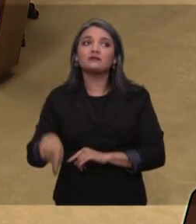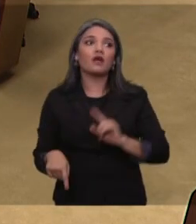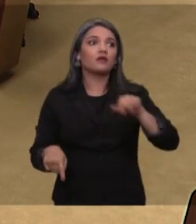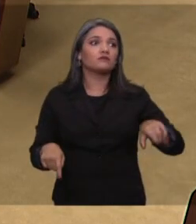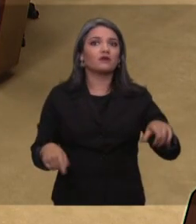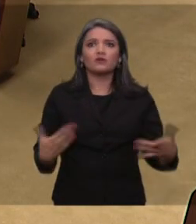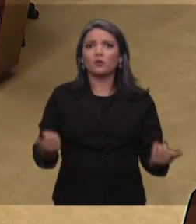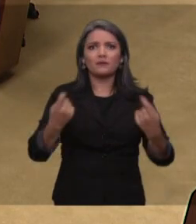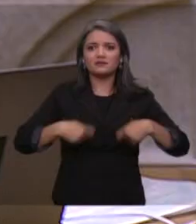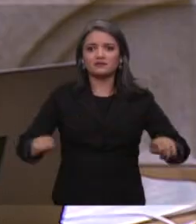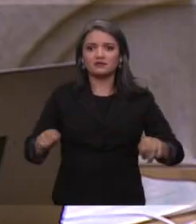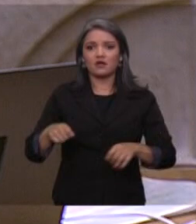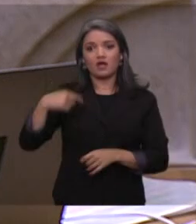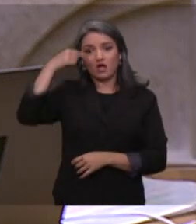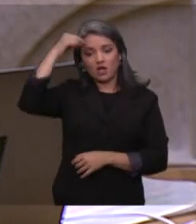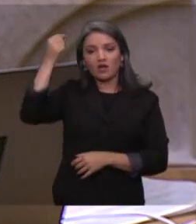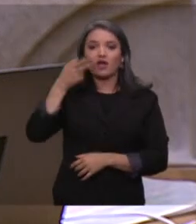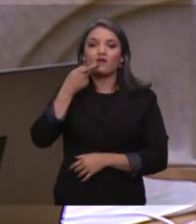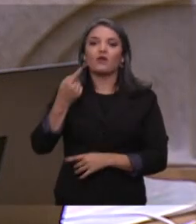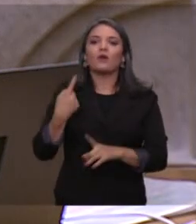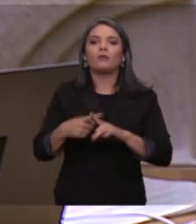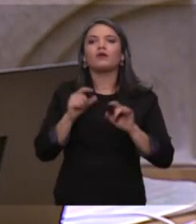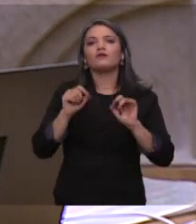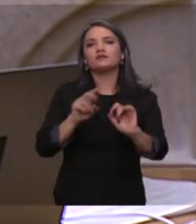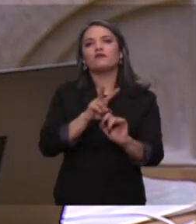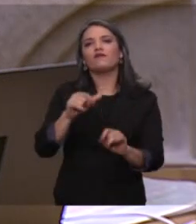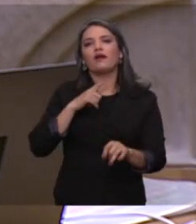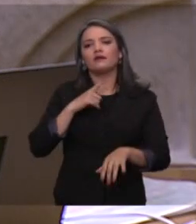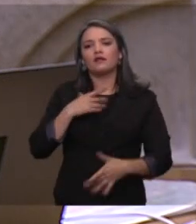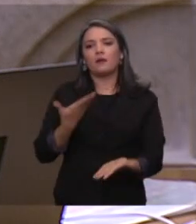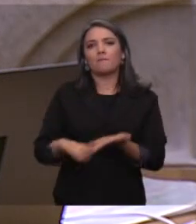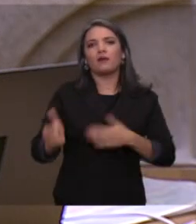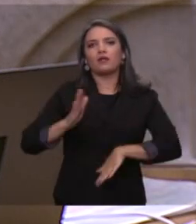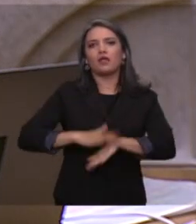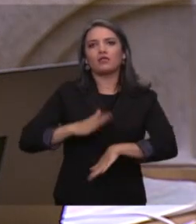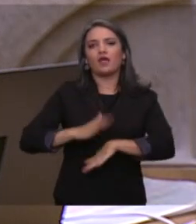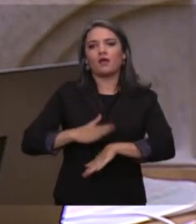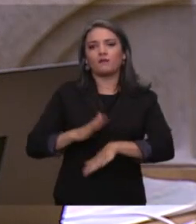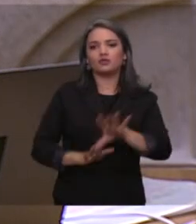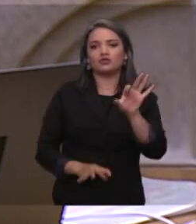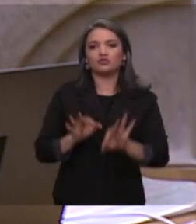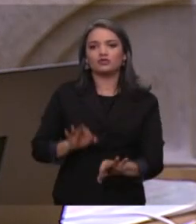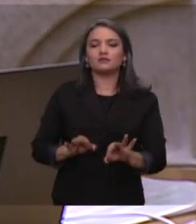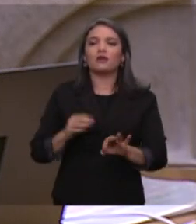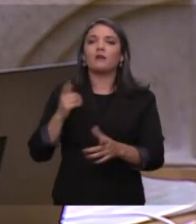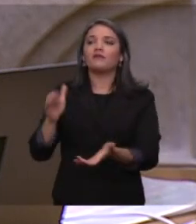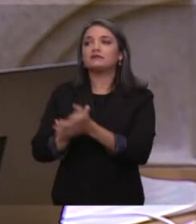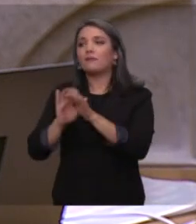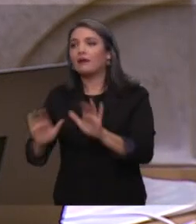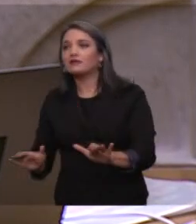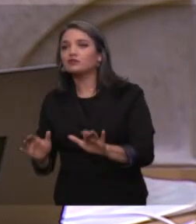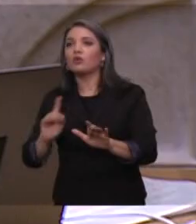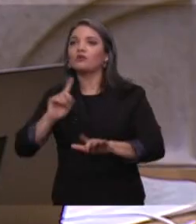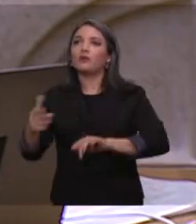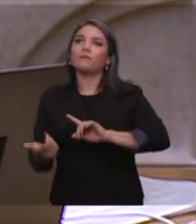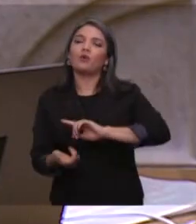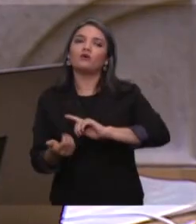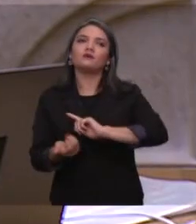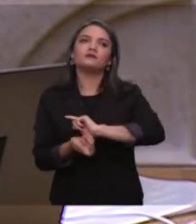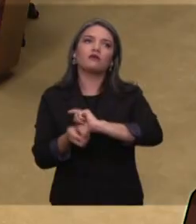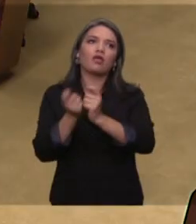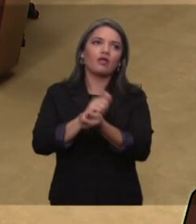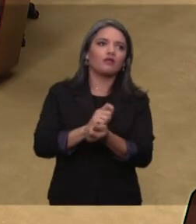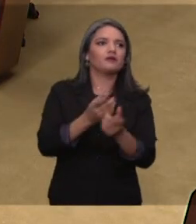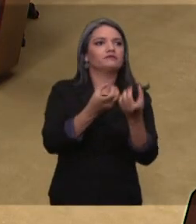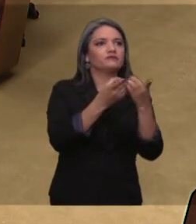o aparato judicial tendo que fazer o procedimento de conversão da separação em divórcio se o sujeito quiser casar. Não, nós estamos extinguindo